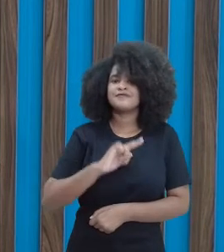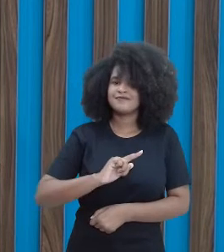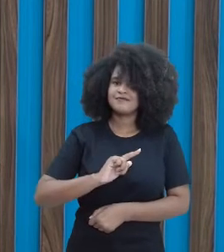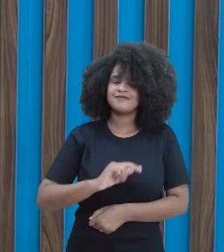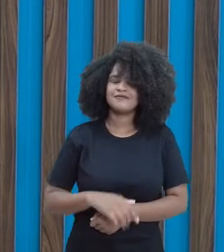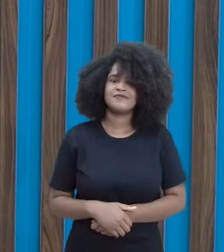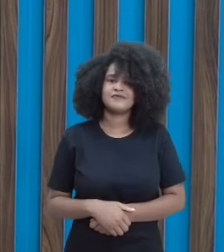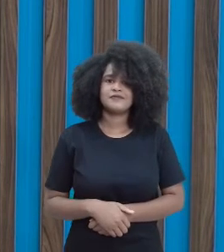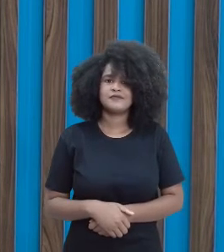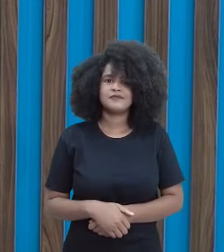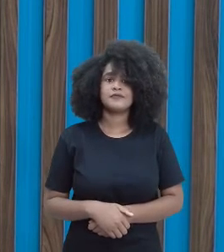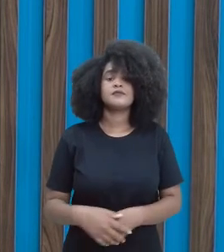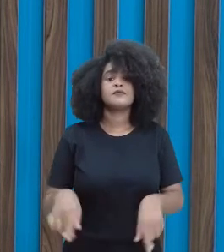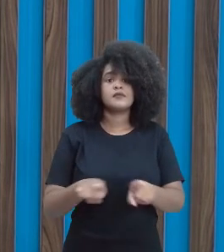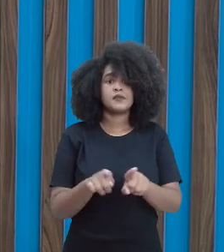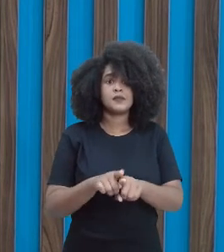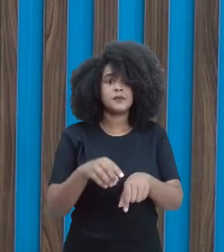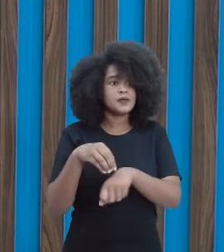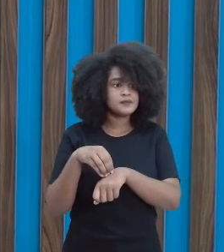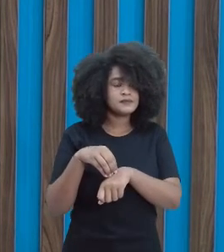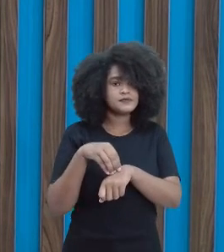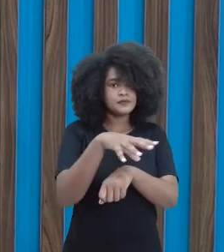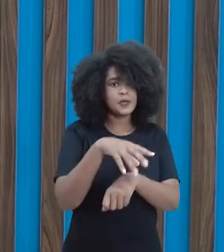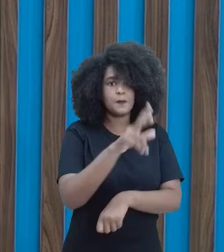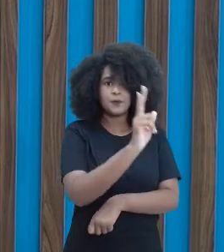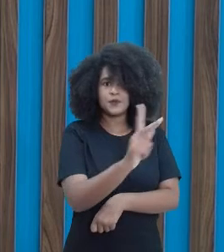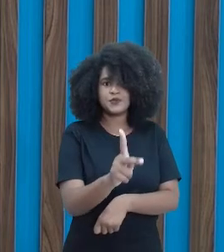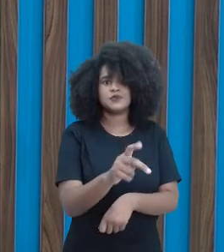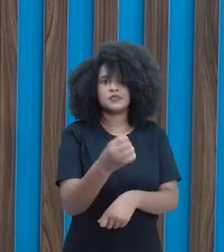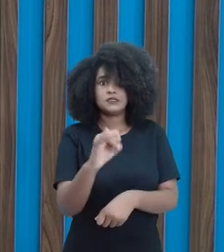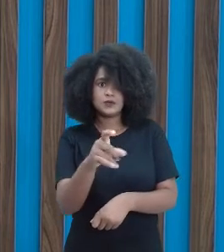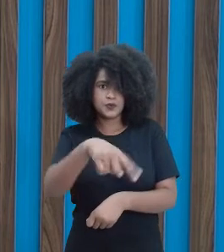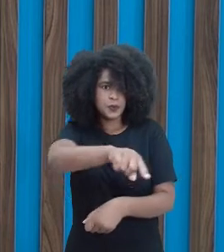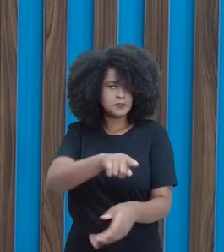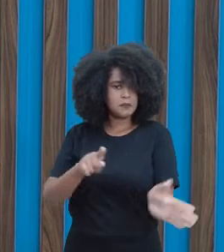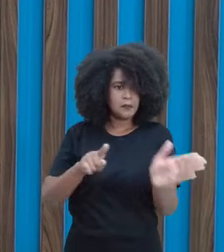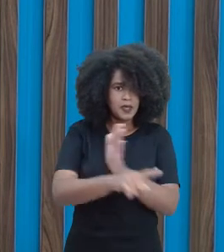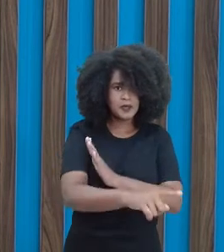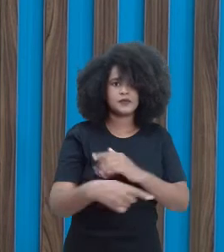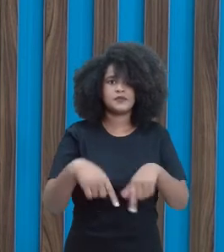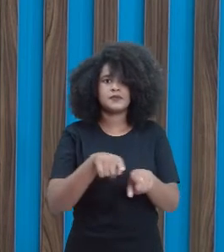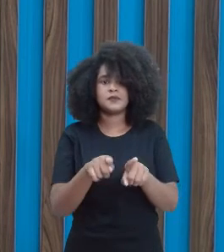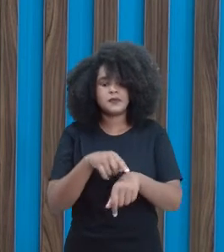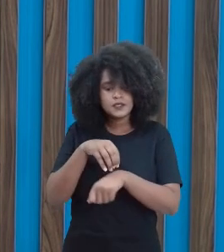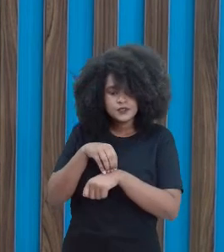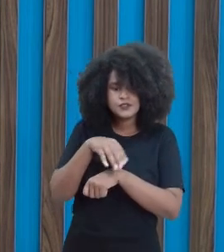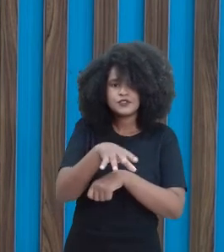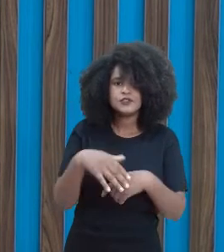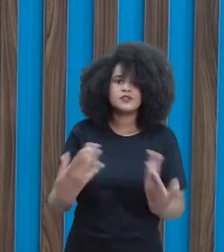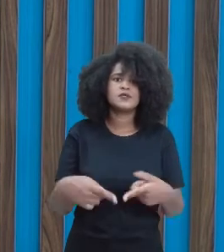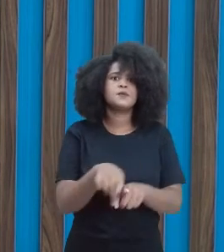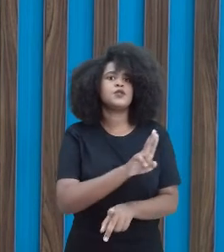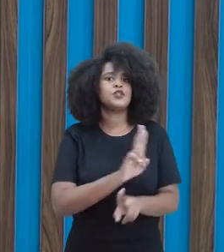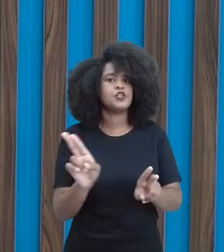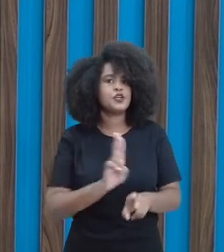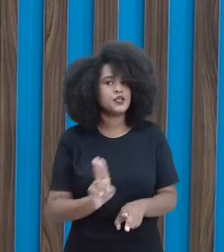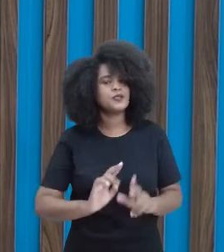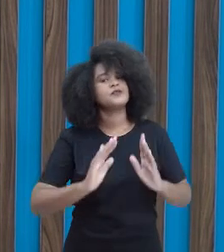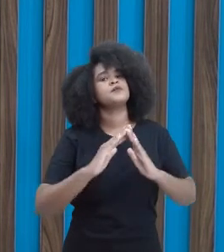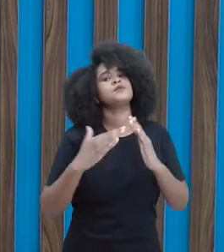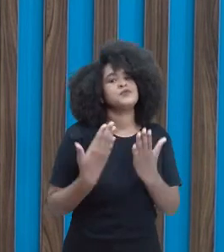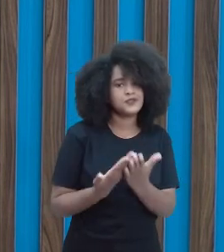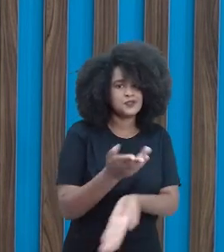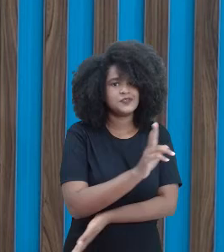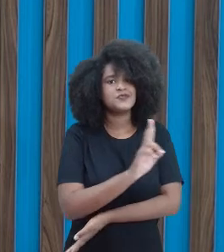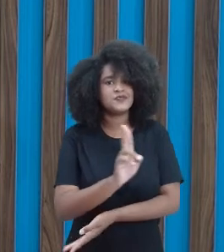acompanhar vocês aqui, passar para a professora Carol as perguntas de vocês, as dicas, né? O nome de vocês, a escola que